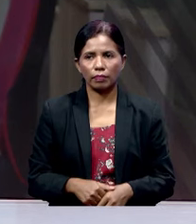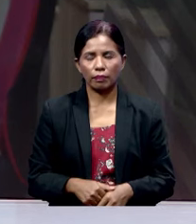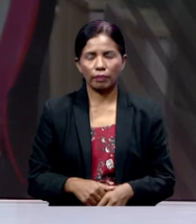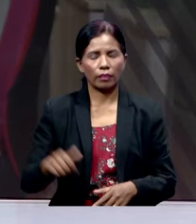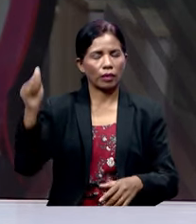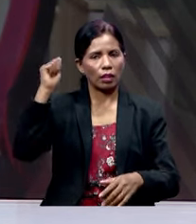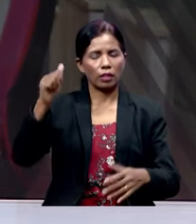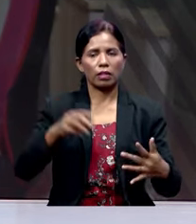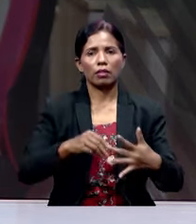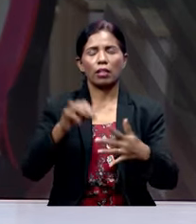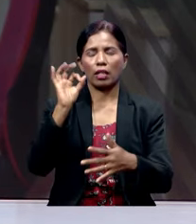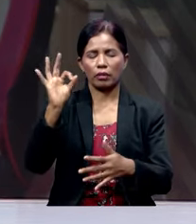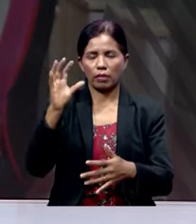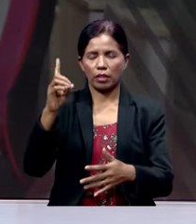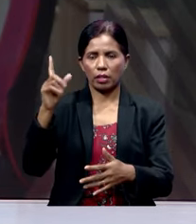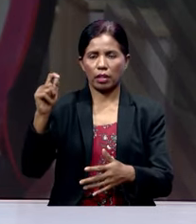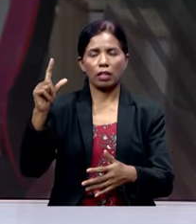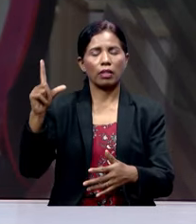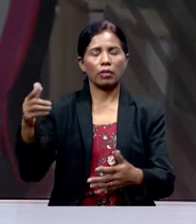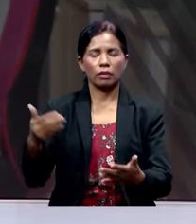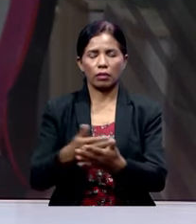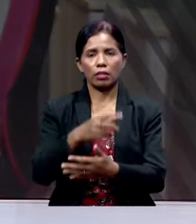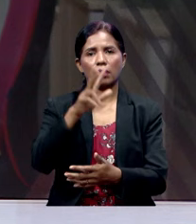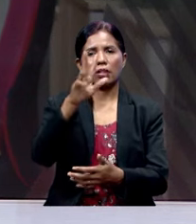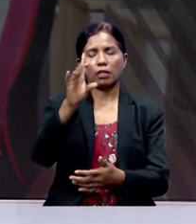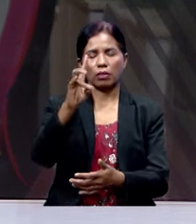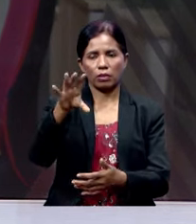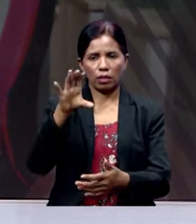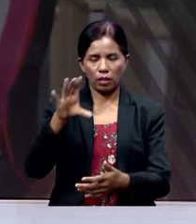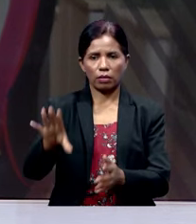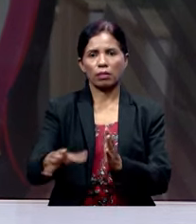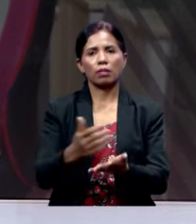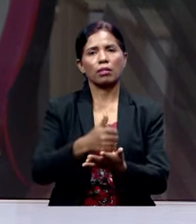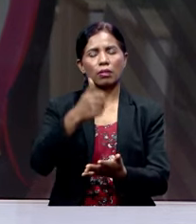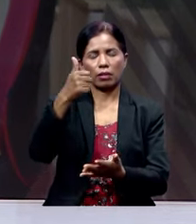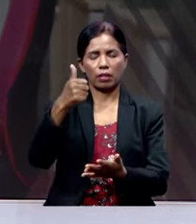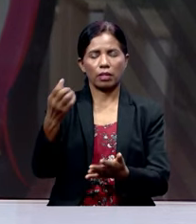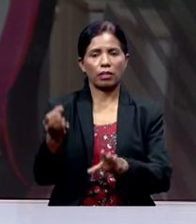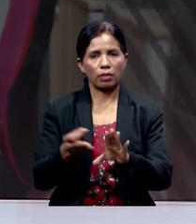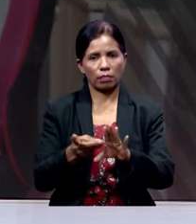Candidato oficial FF de telefone atos rituliu e a seleção documentos.